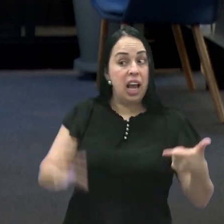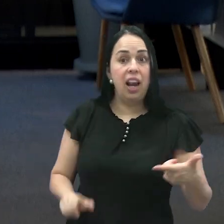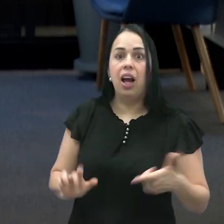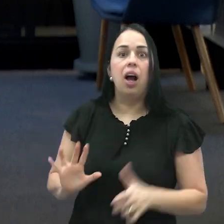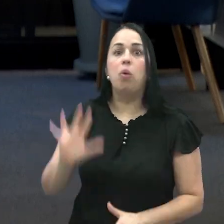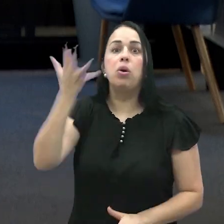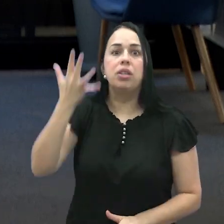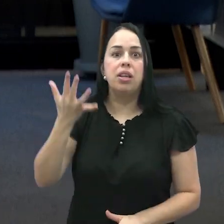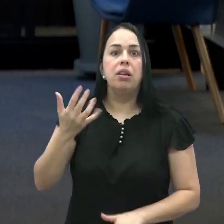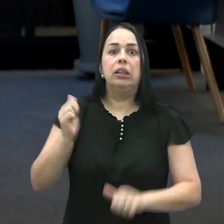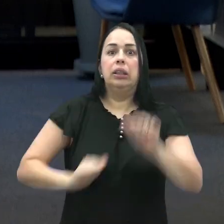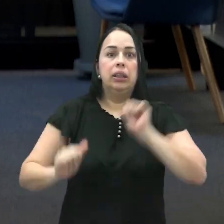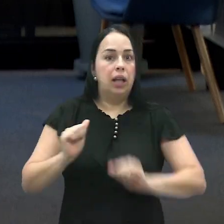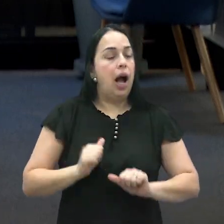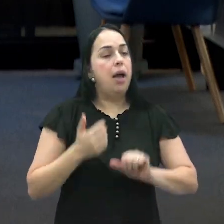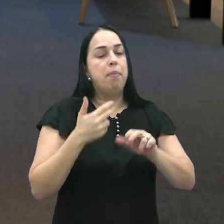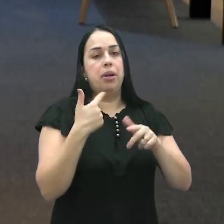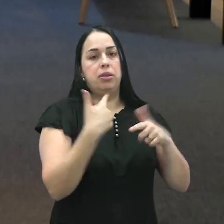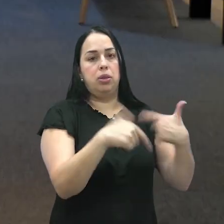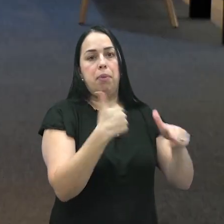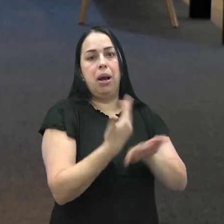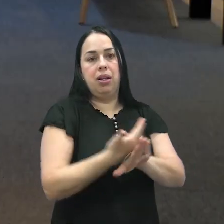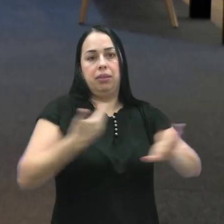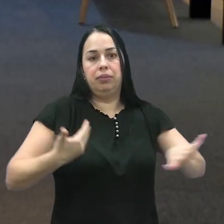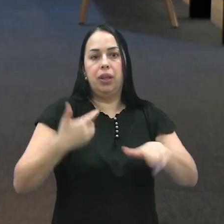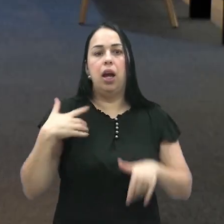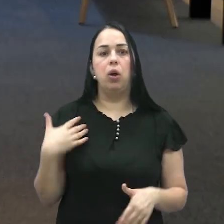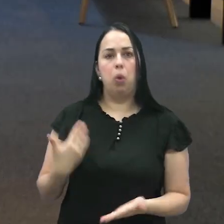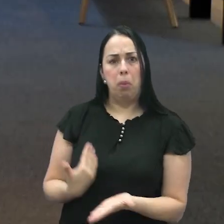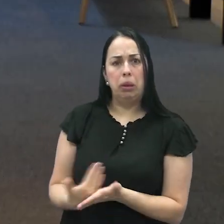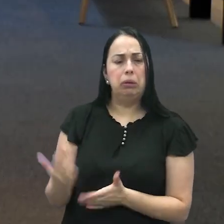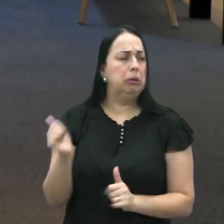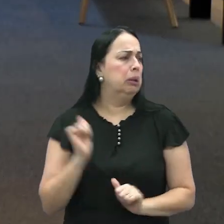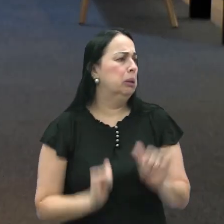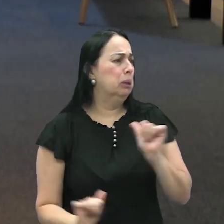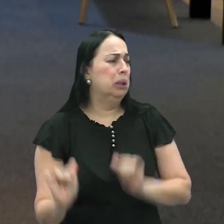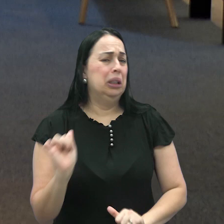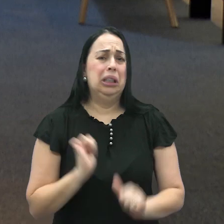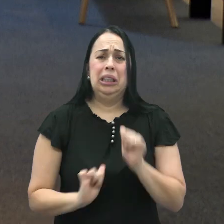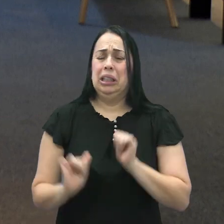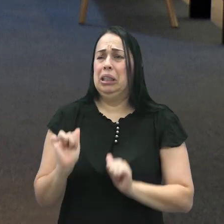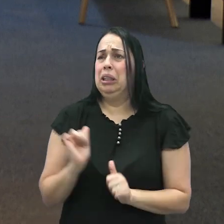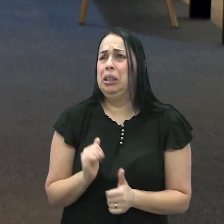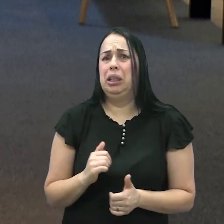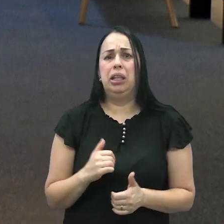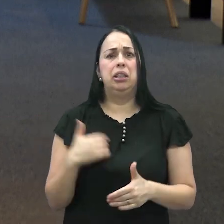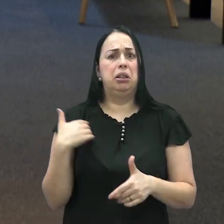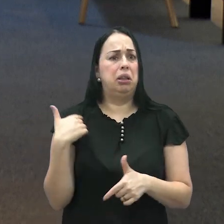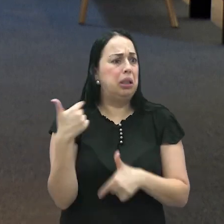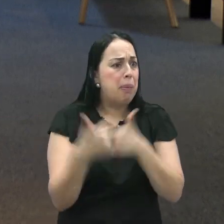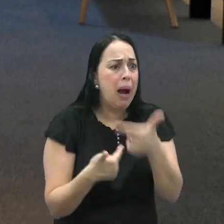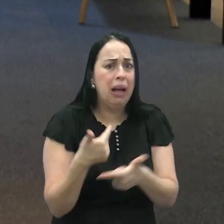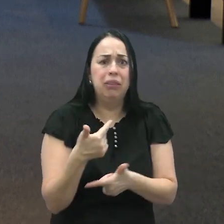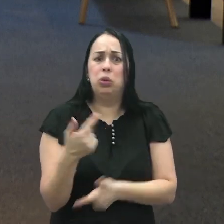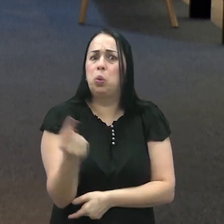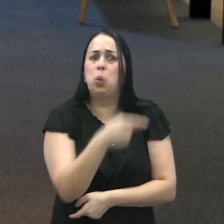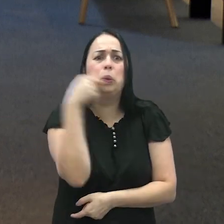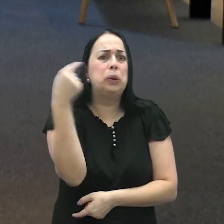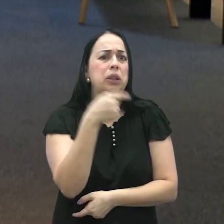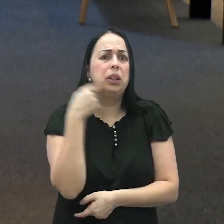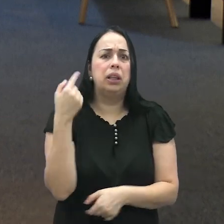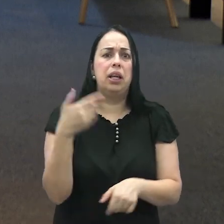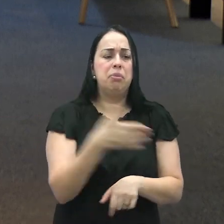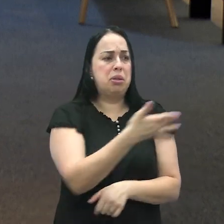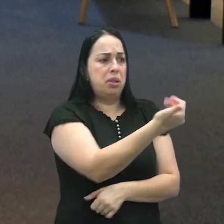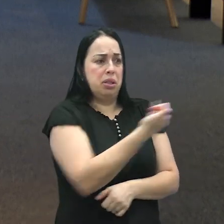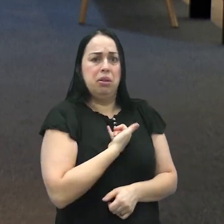desenvolveu ansiedade e precisou se afastar. Comecei a ficar muito ansiosa e eu vim trabalhar, eu não conseguia